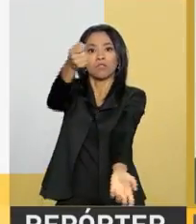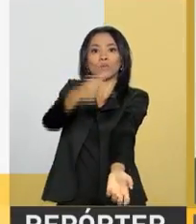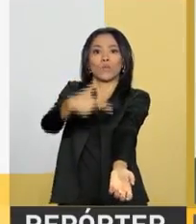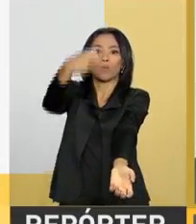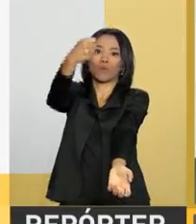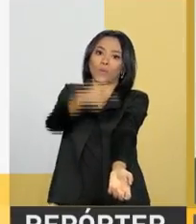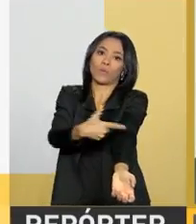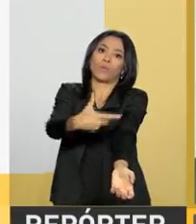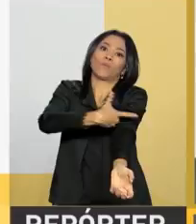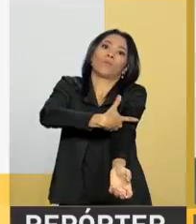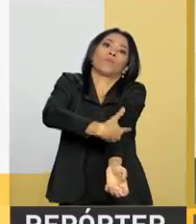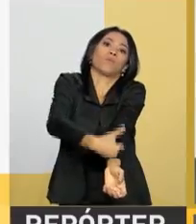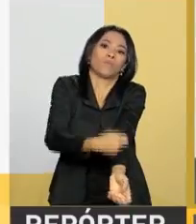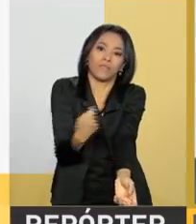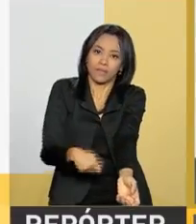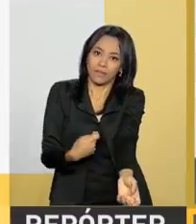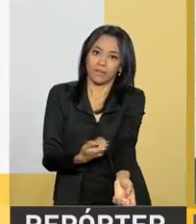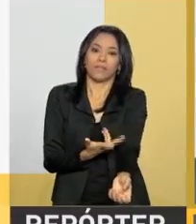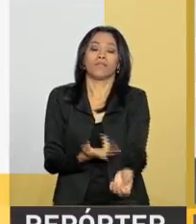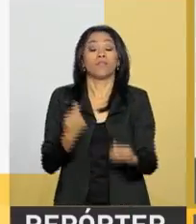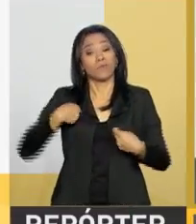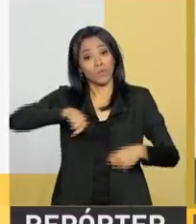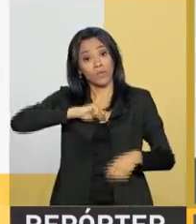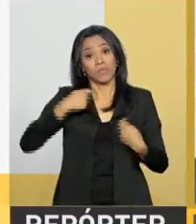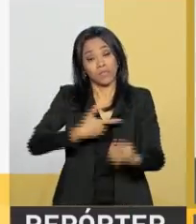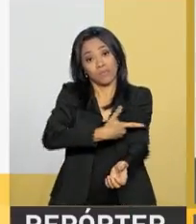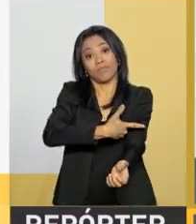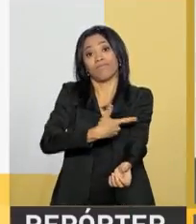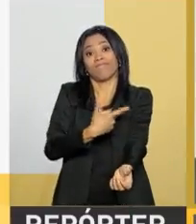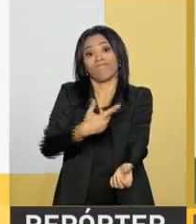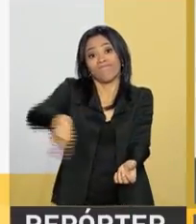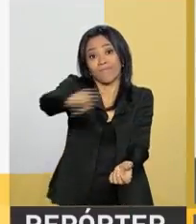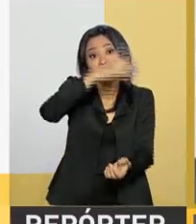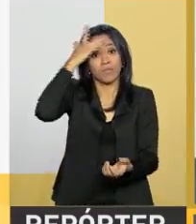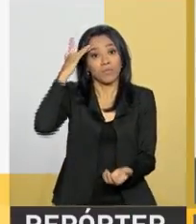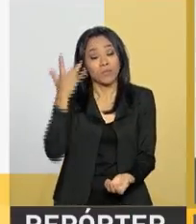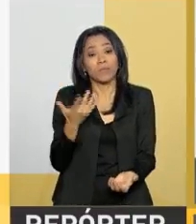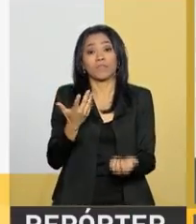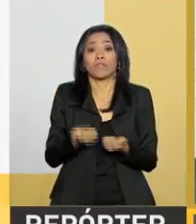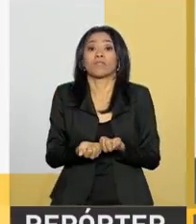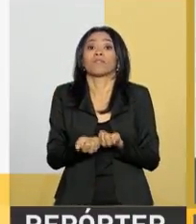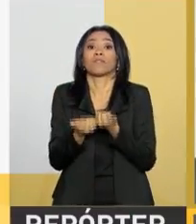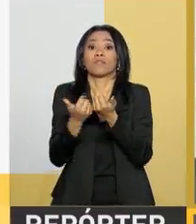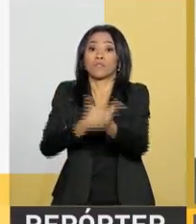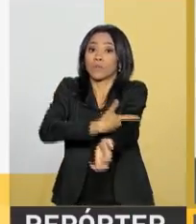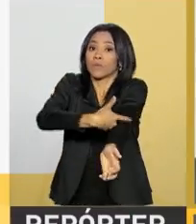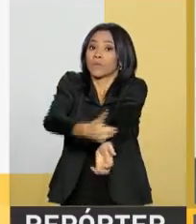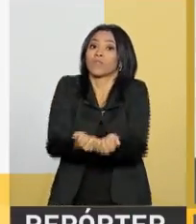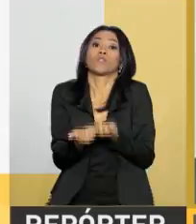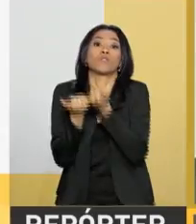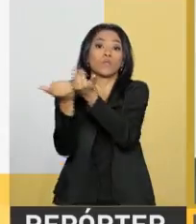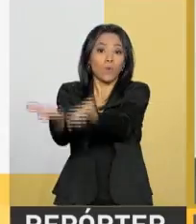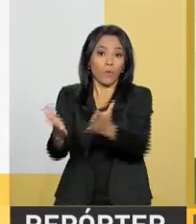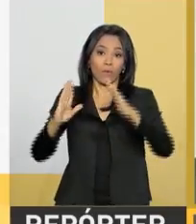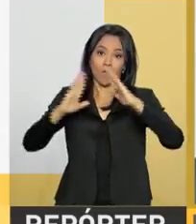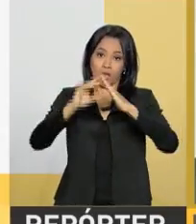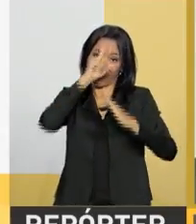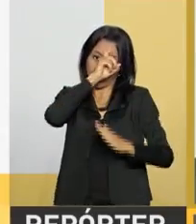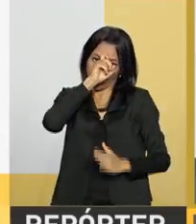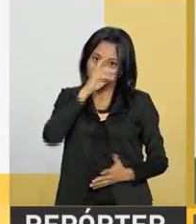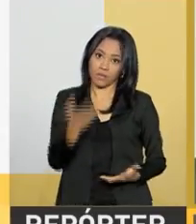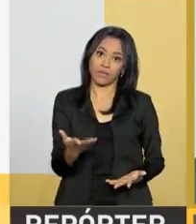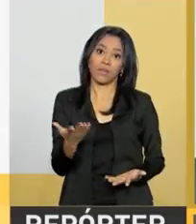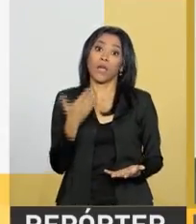nossa rede hospitalar nós precisamos que a população colabore agora com os bancos de sangue e faça sua doação